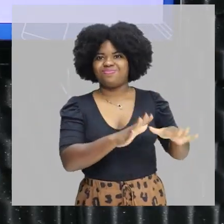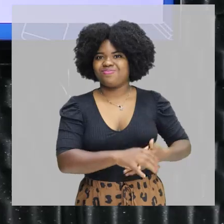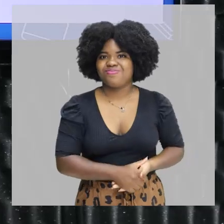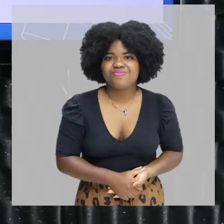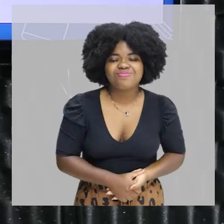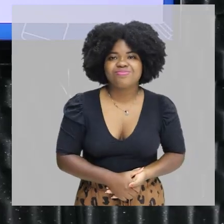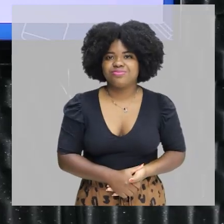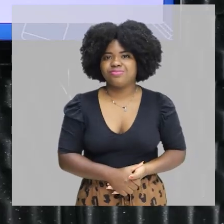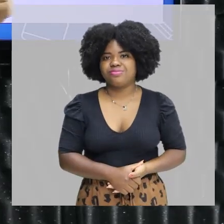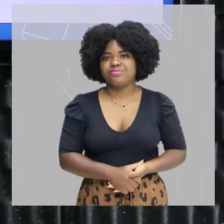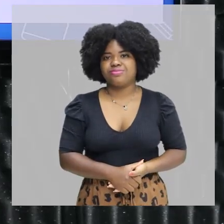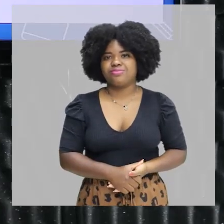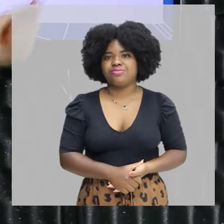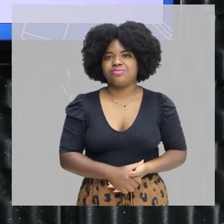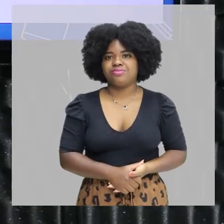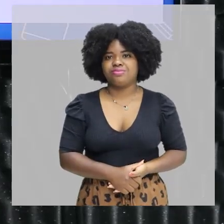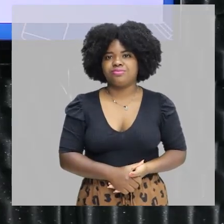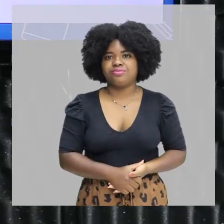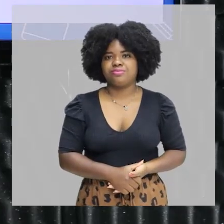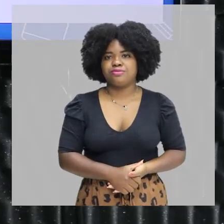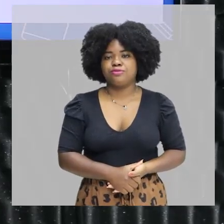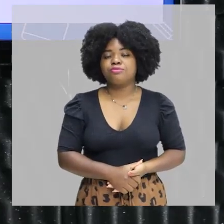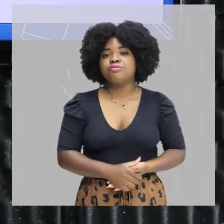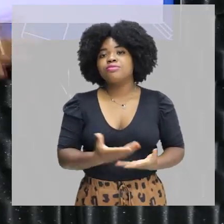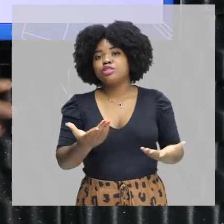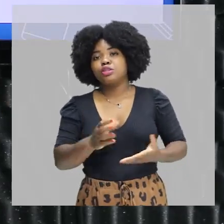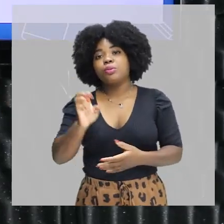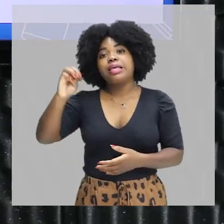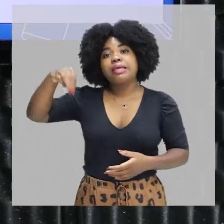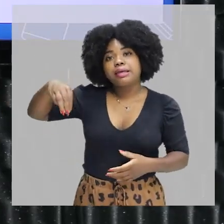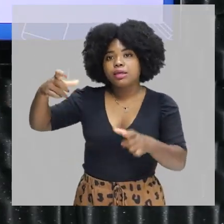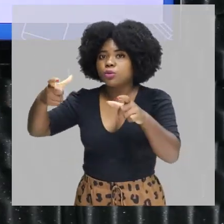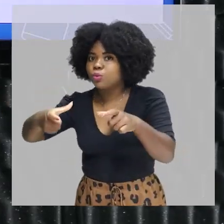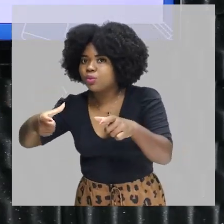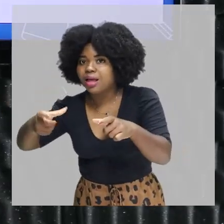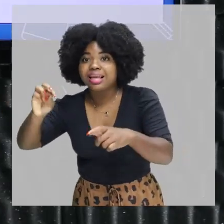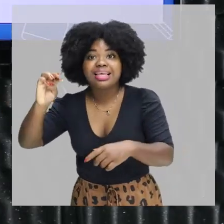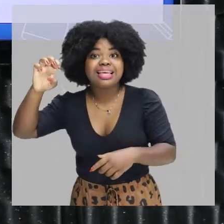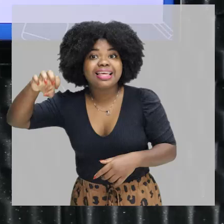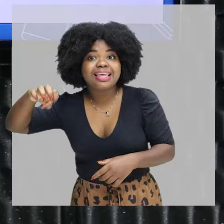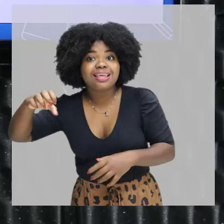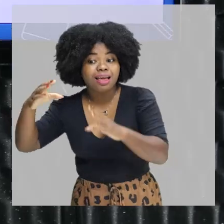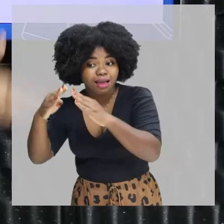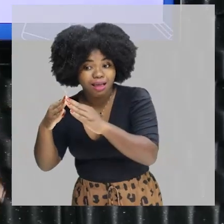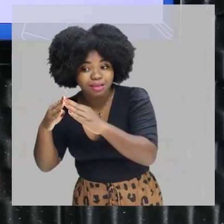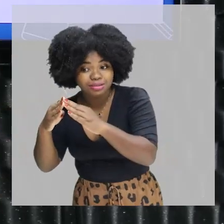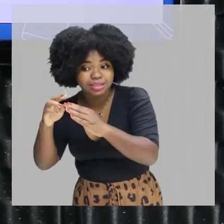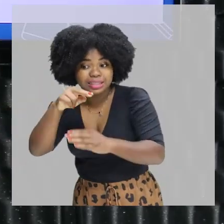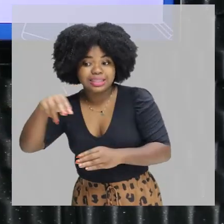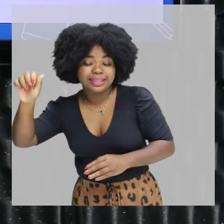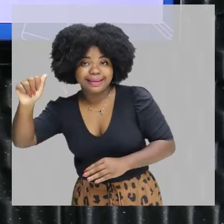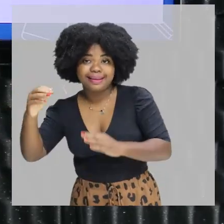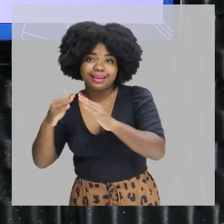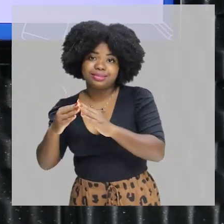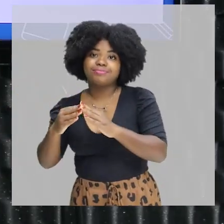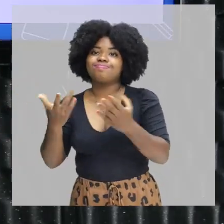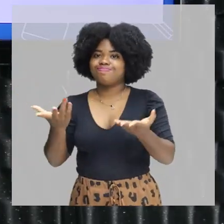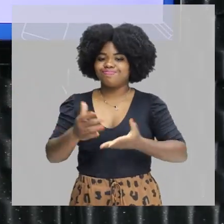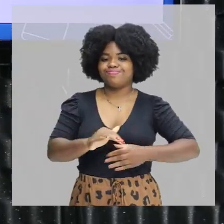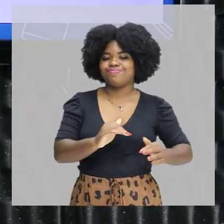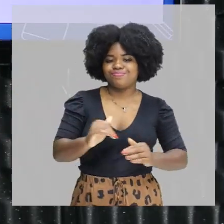moro na casa da minha mãe, ou seja, eu não moro em algum lugar. Esse em é a casa? Na casa? Aí dá